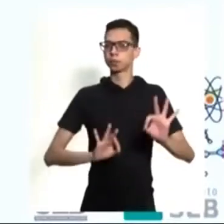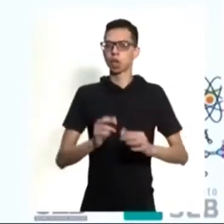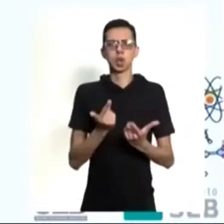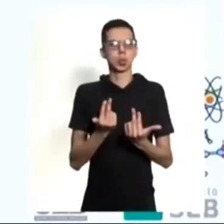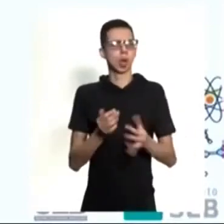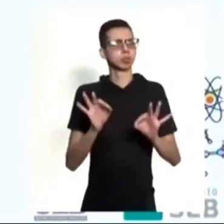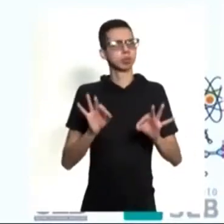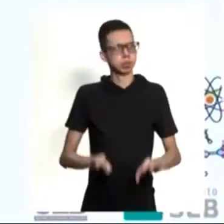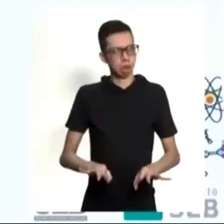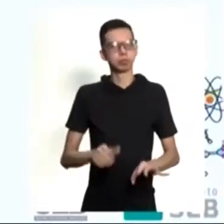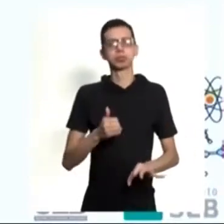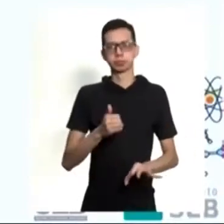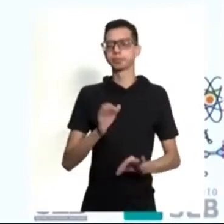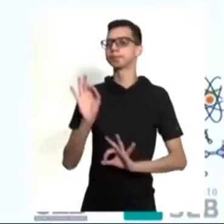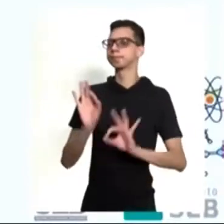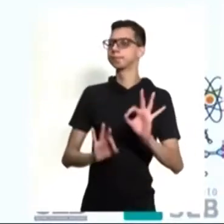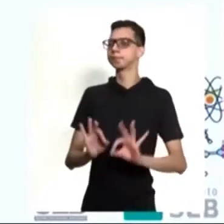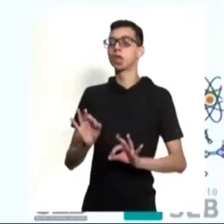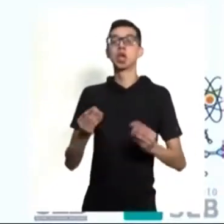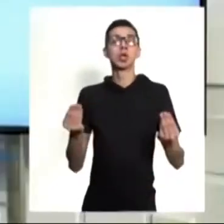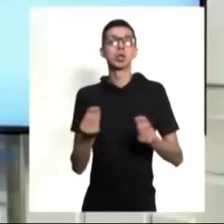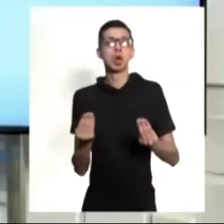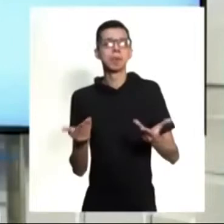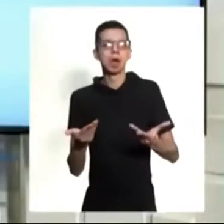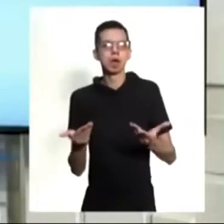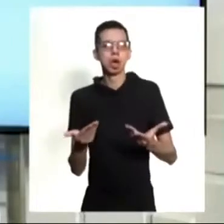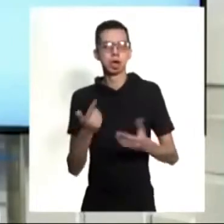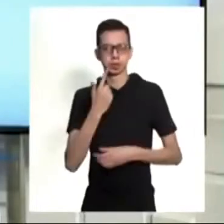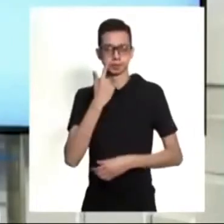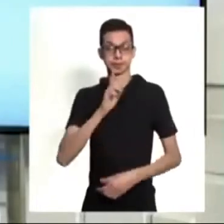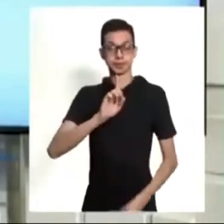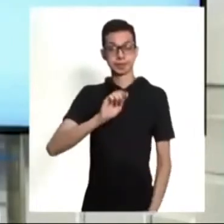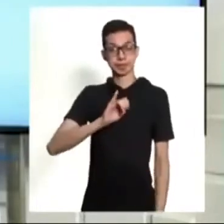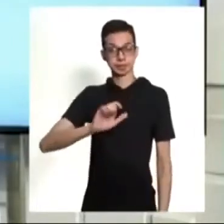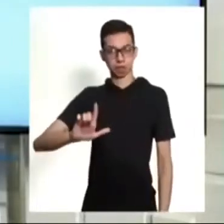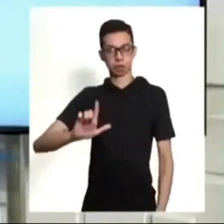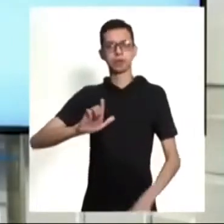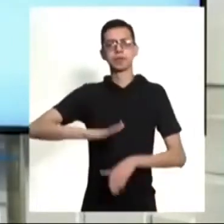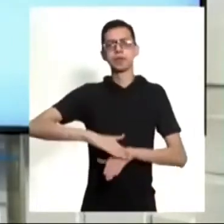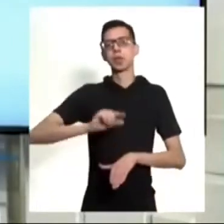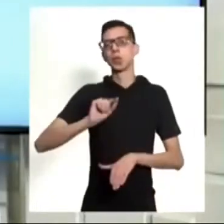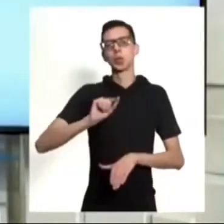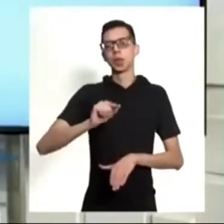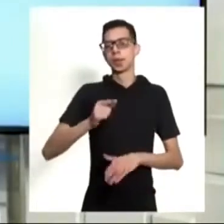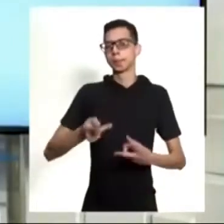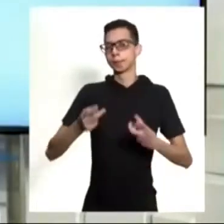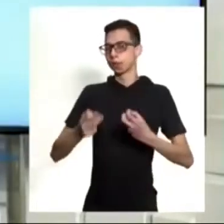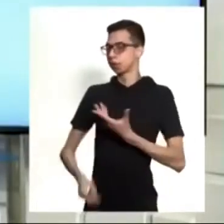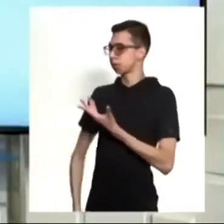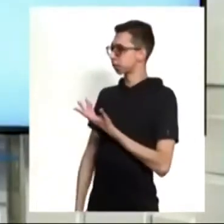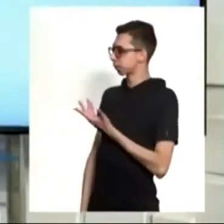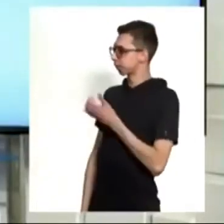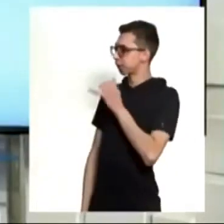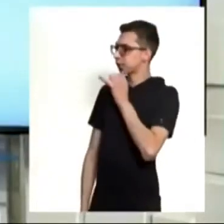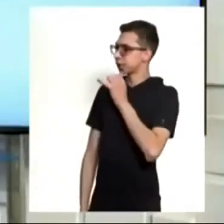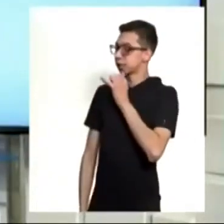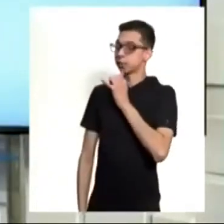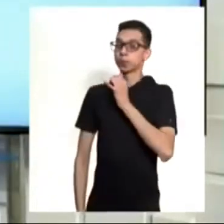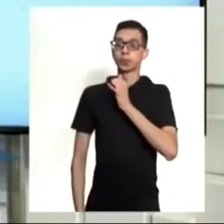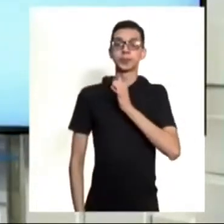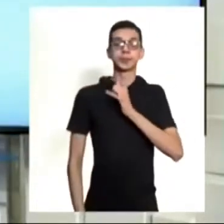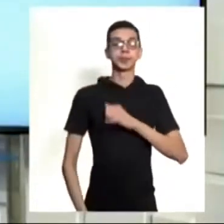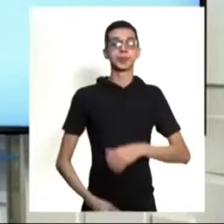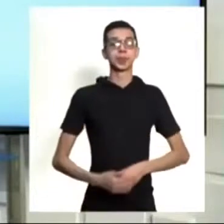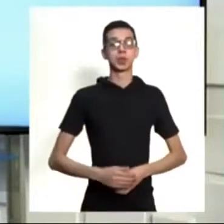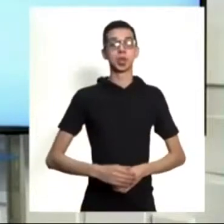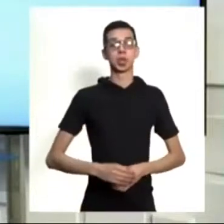tudo certinho e tal. Agora, como é que funciona esse processo? O que Daniel fez? Daniel percebeu o seguinte, que o potencial de redução